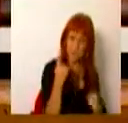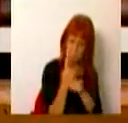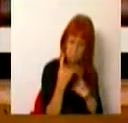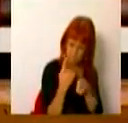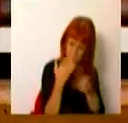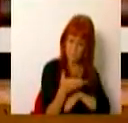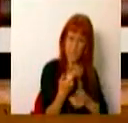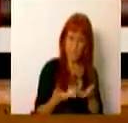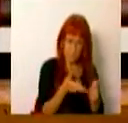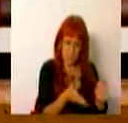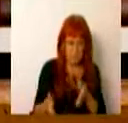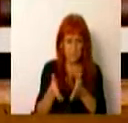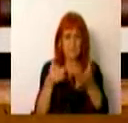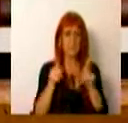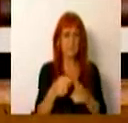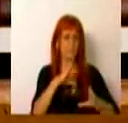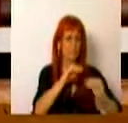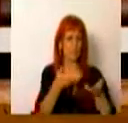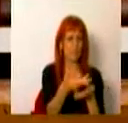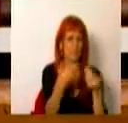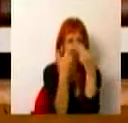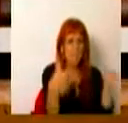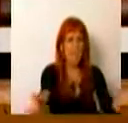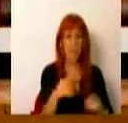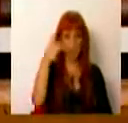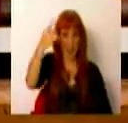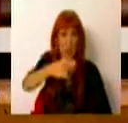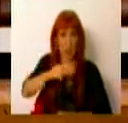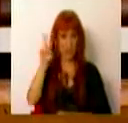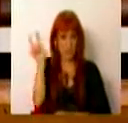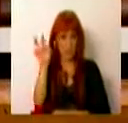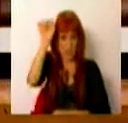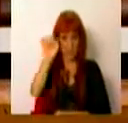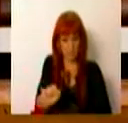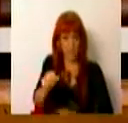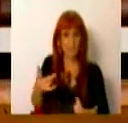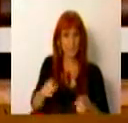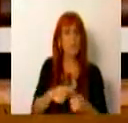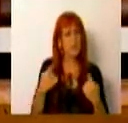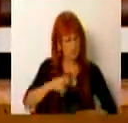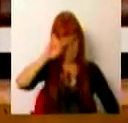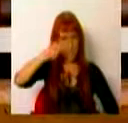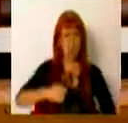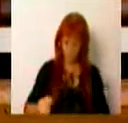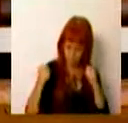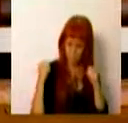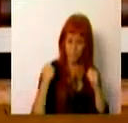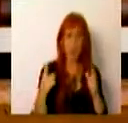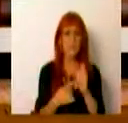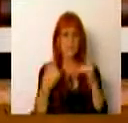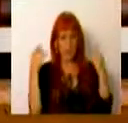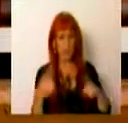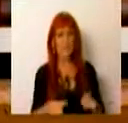manter canais de diálogo abertos com as autoridades venezuelanas e tem sabido ser firme quando é